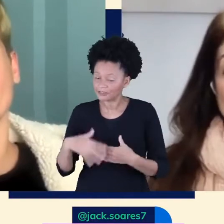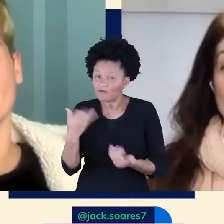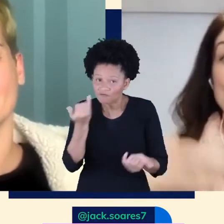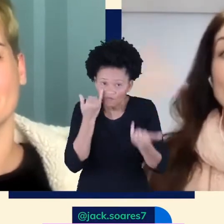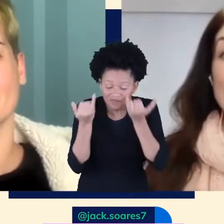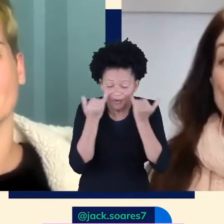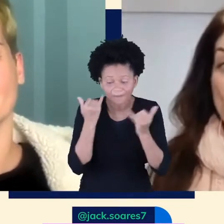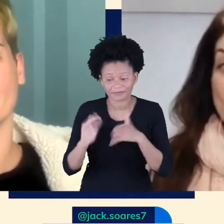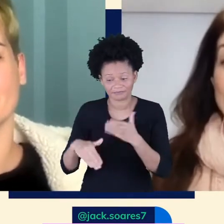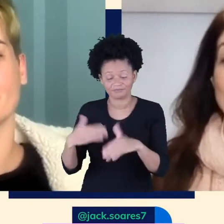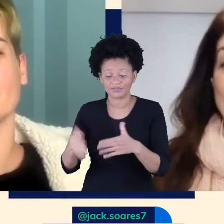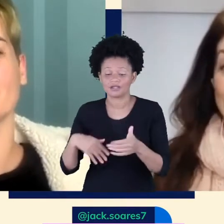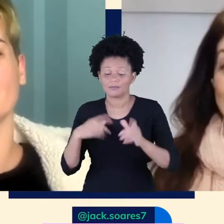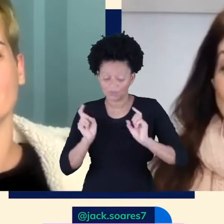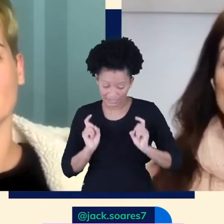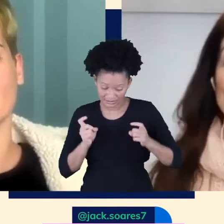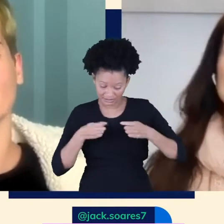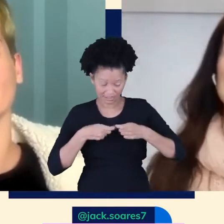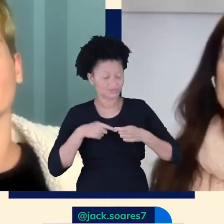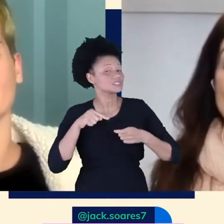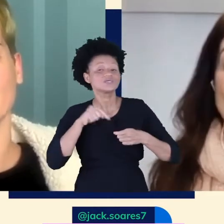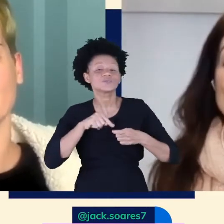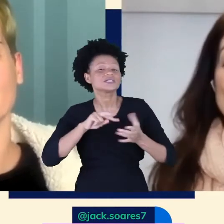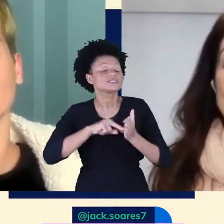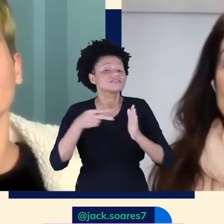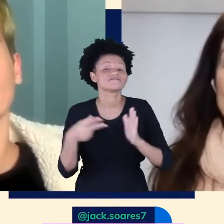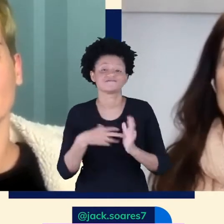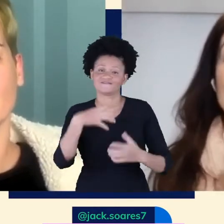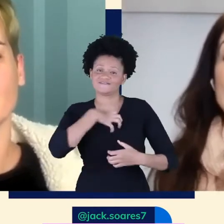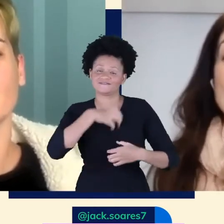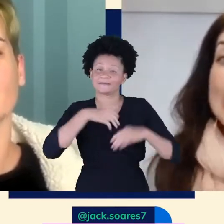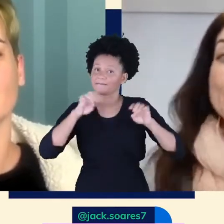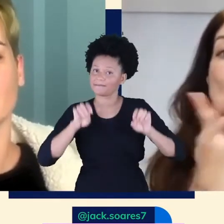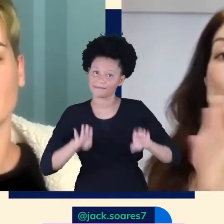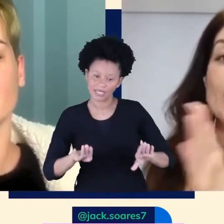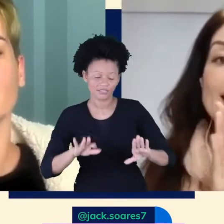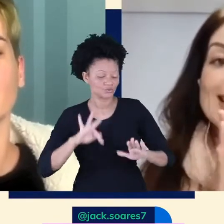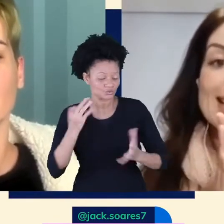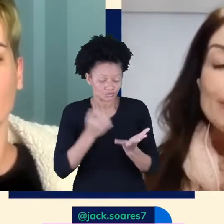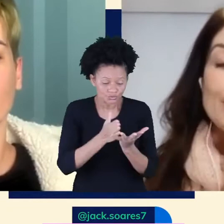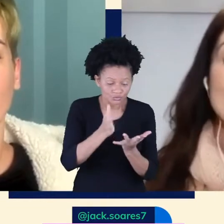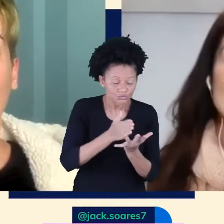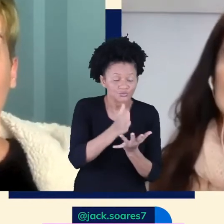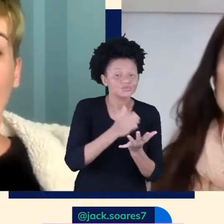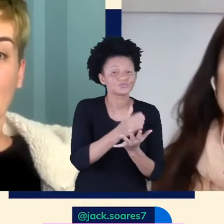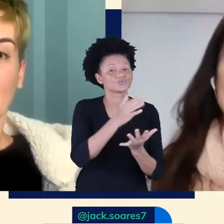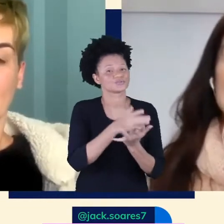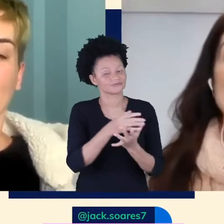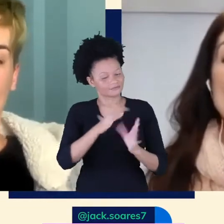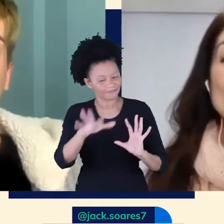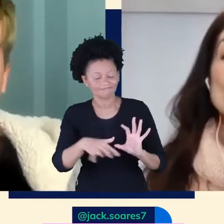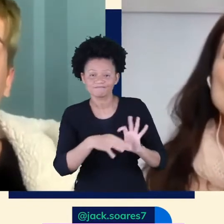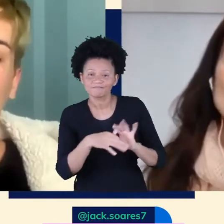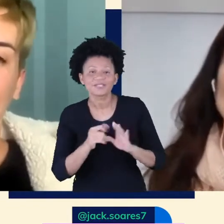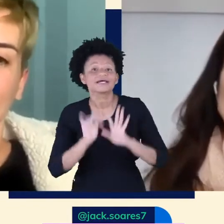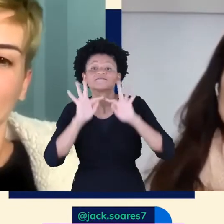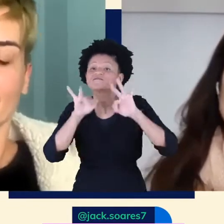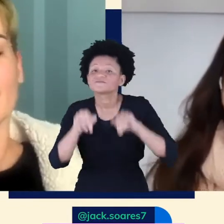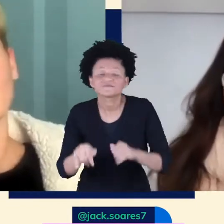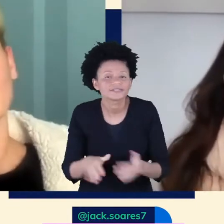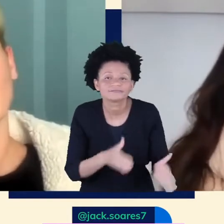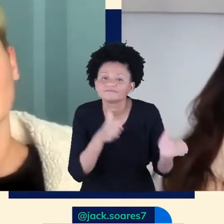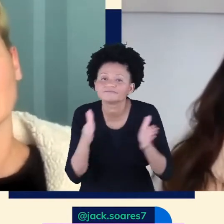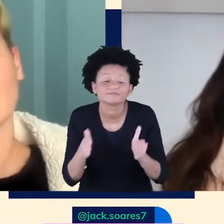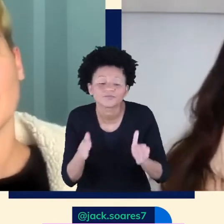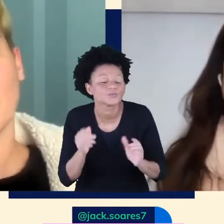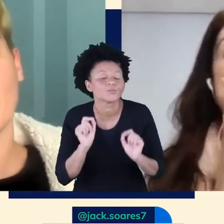porque sexualidade é o bem-estar. Então, tudo isso faz parte do bem-estar. E para a gente finalizar essa fase, Fafá, quando a gente está dando banho